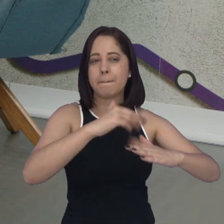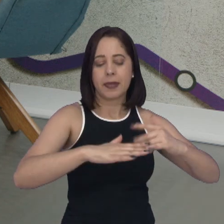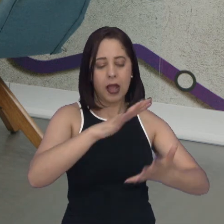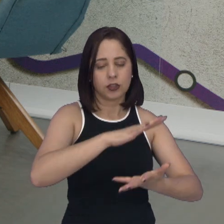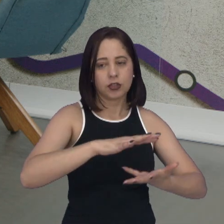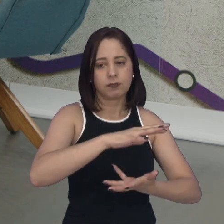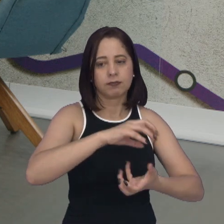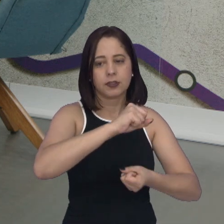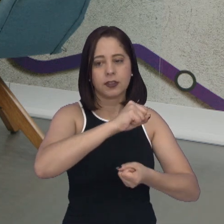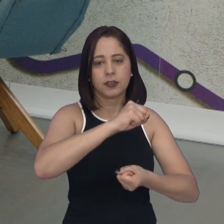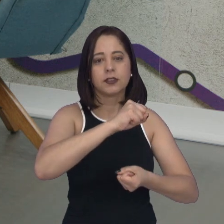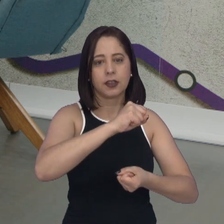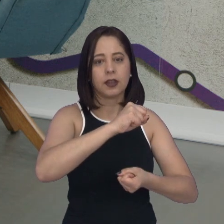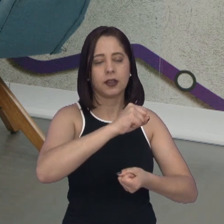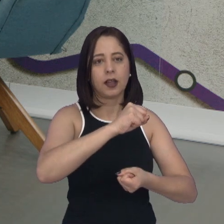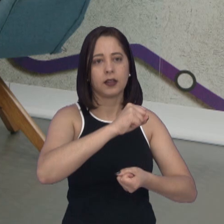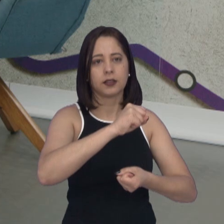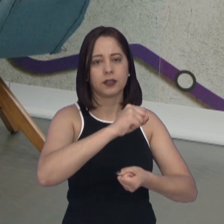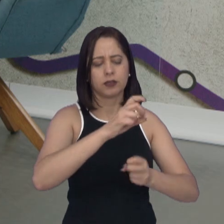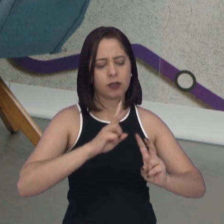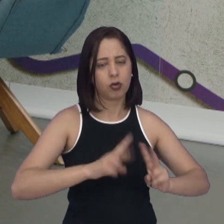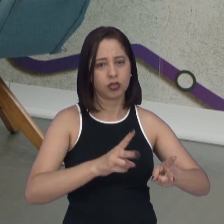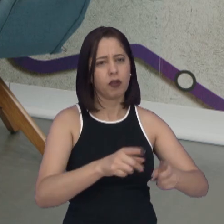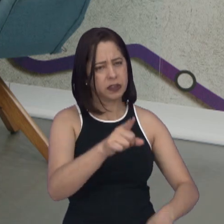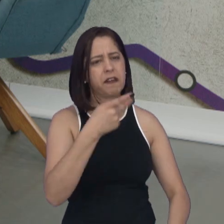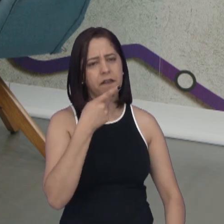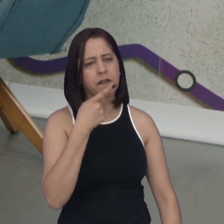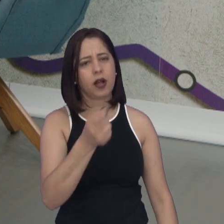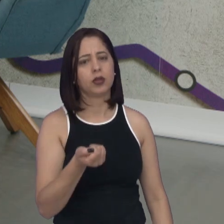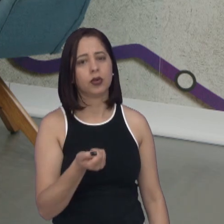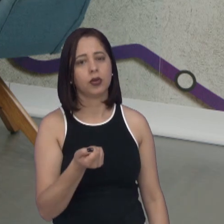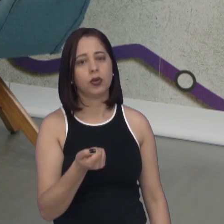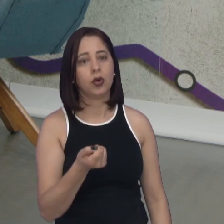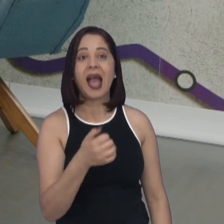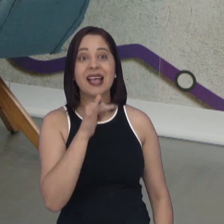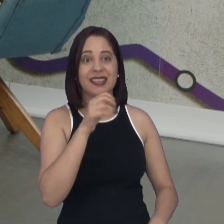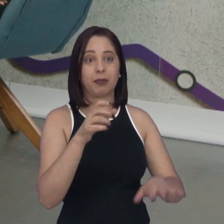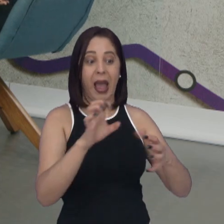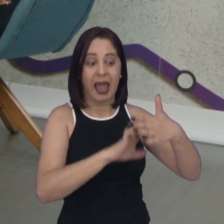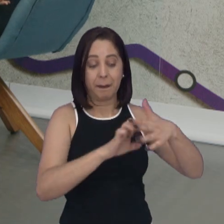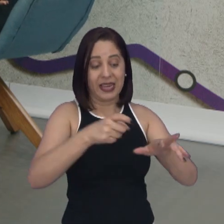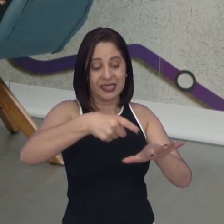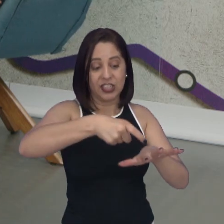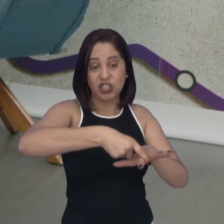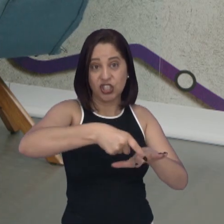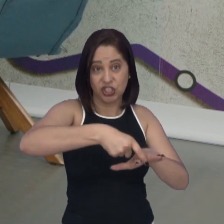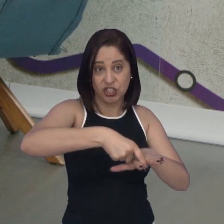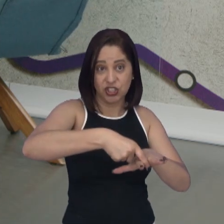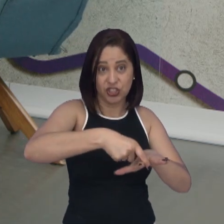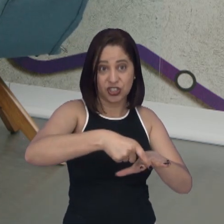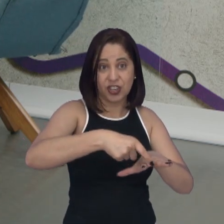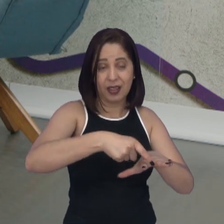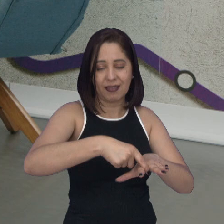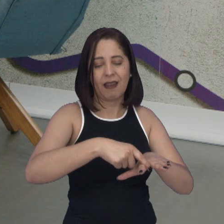empresas podem fazer, né? Ou que já vem acontecendo? Você falou do famoso chinelo, né? Que a gente conhece bem dessa